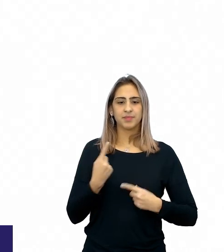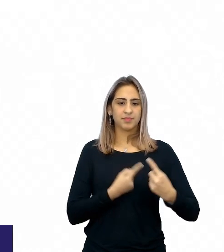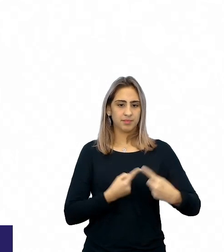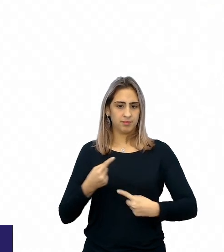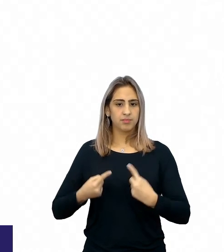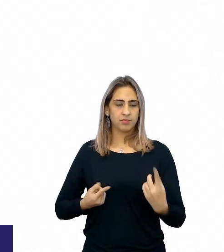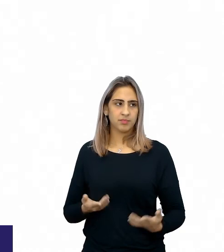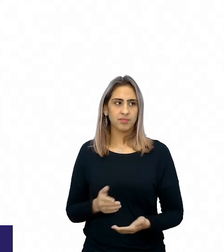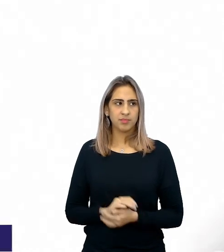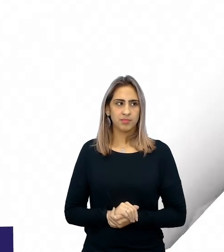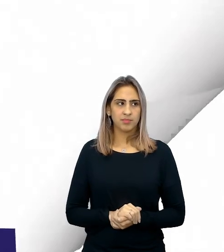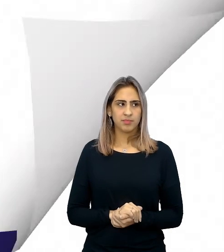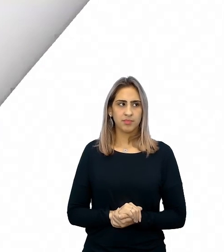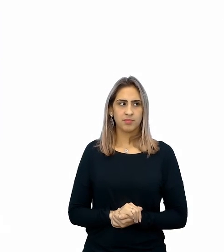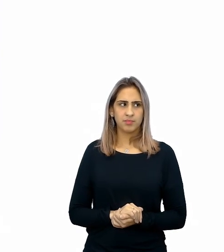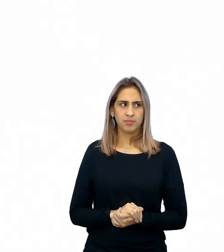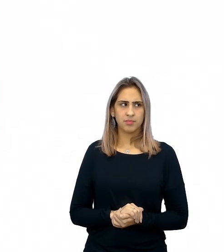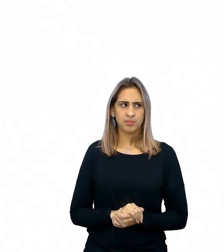discuti-las.